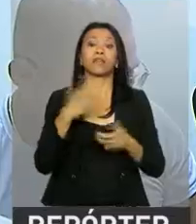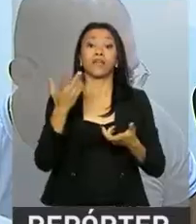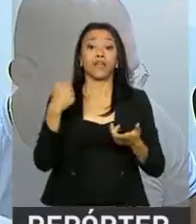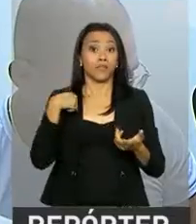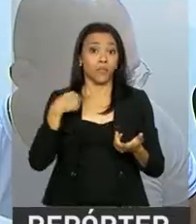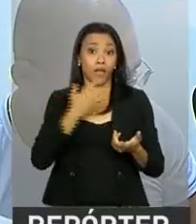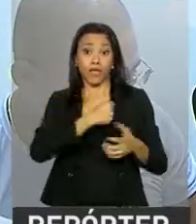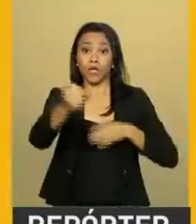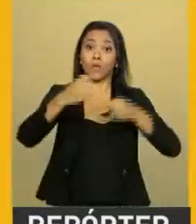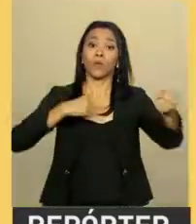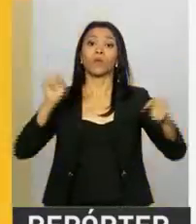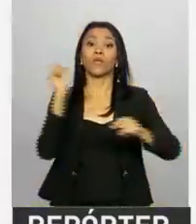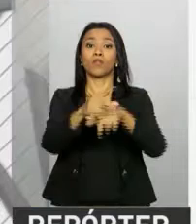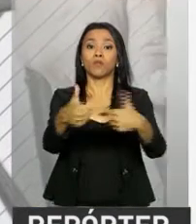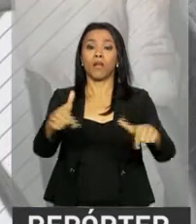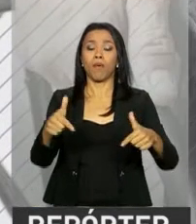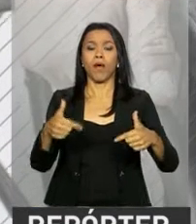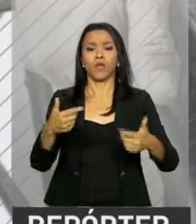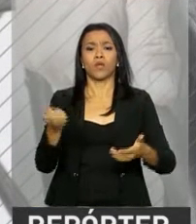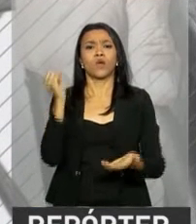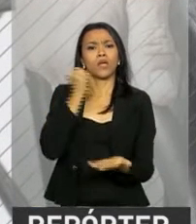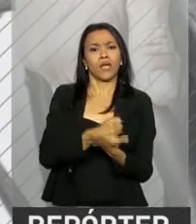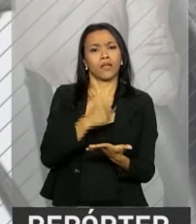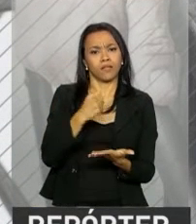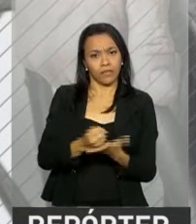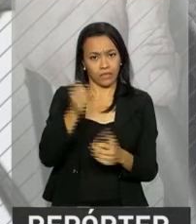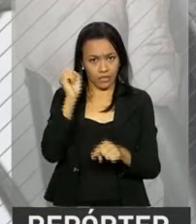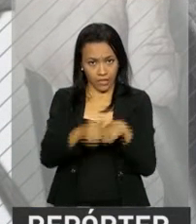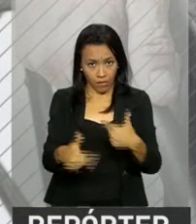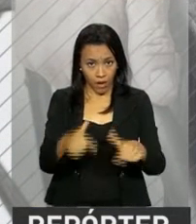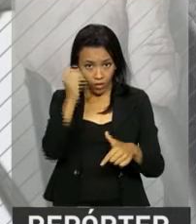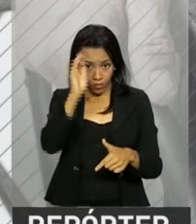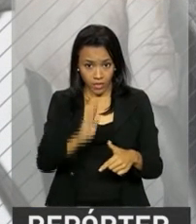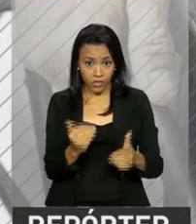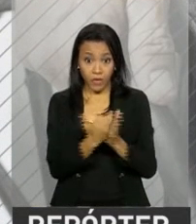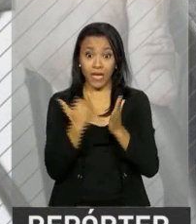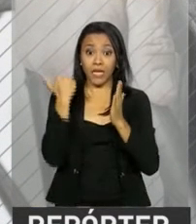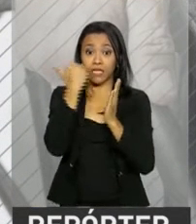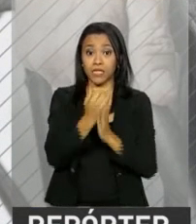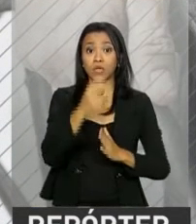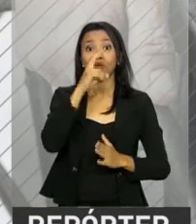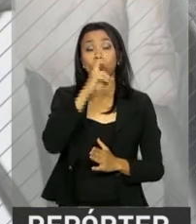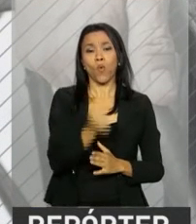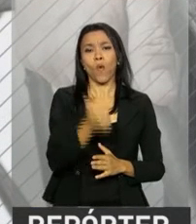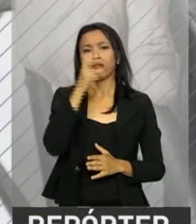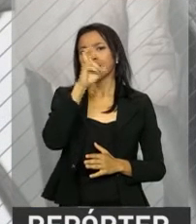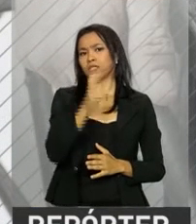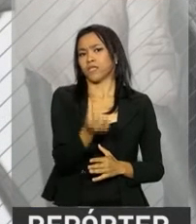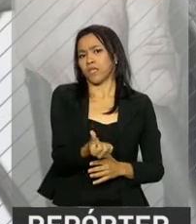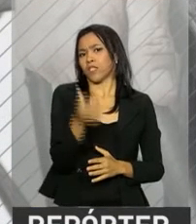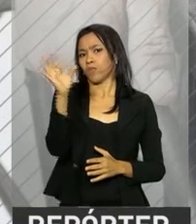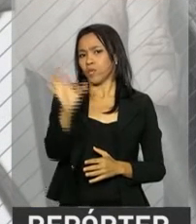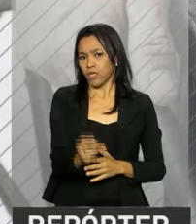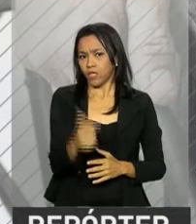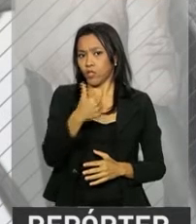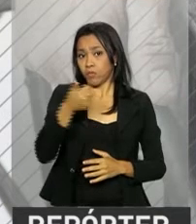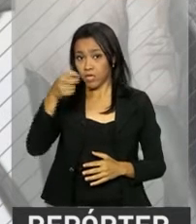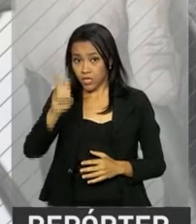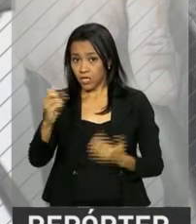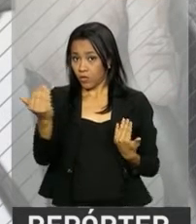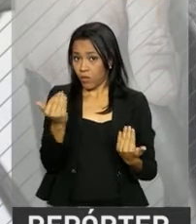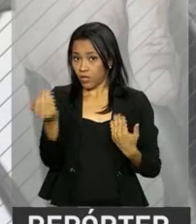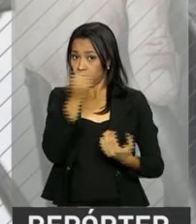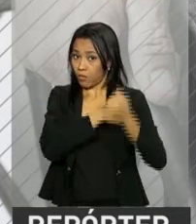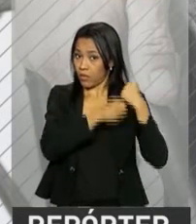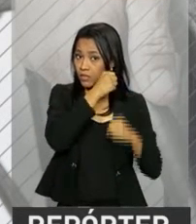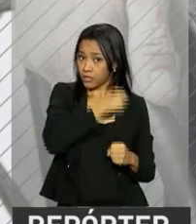no Mercado de Trabalho. O número de empregados com deficiência no Brasil cresceu quase 6% em 2015 em relação ao ano